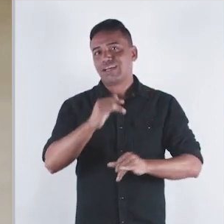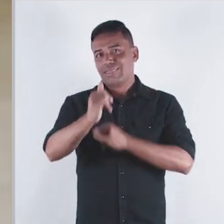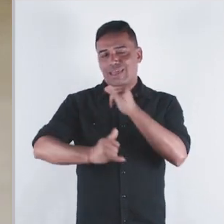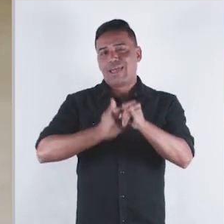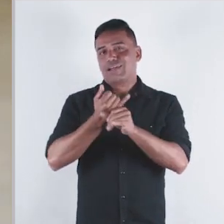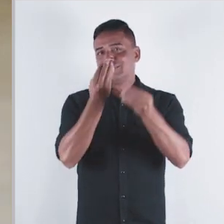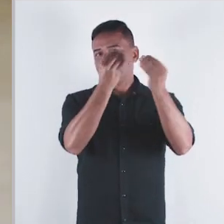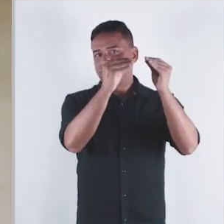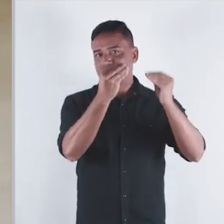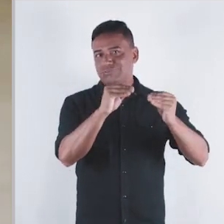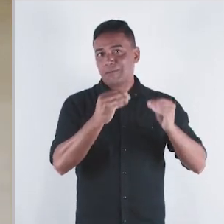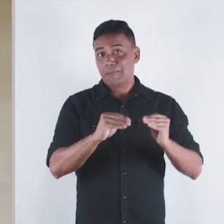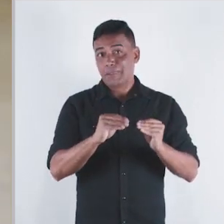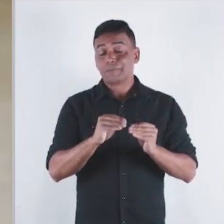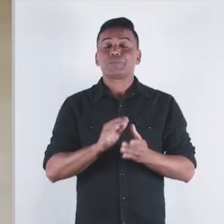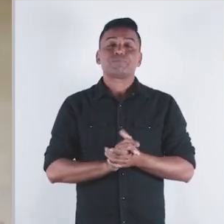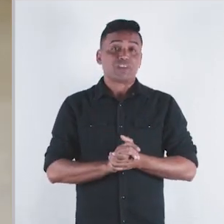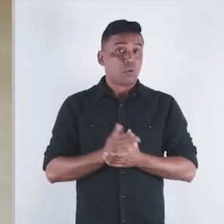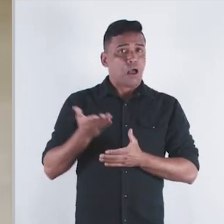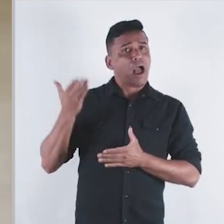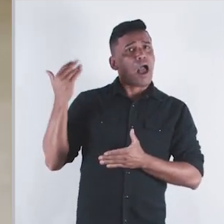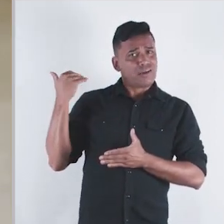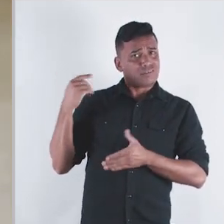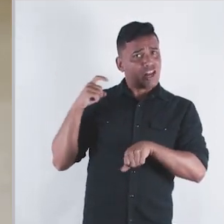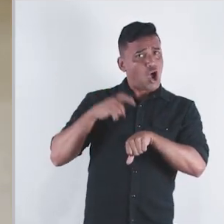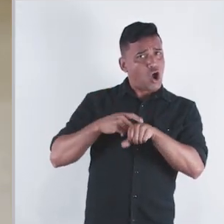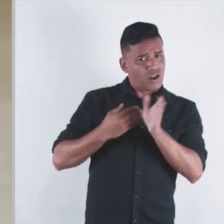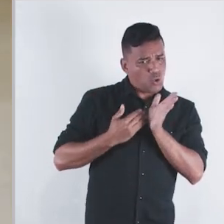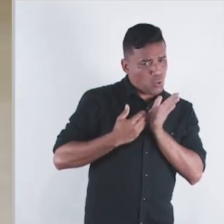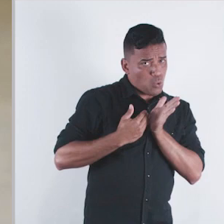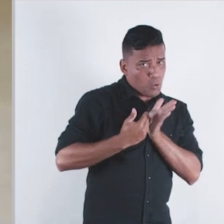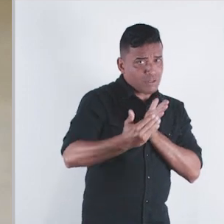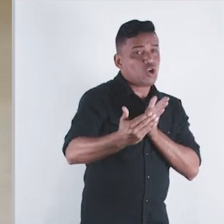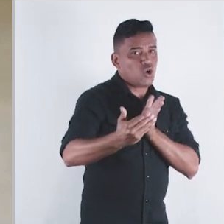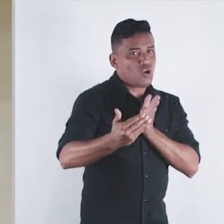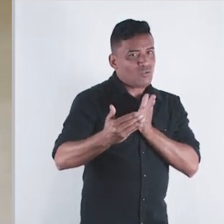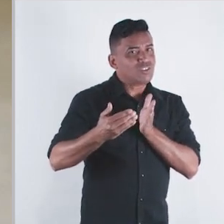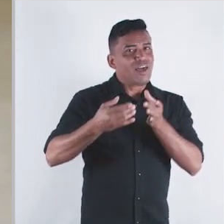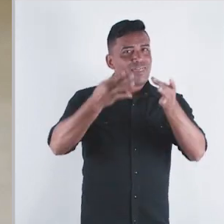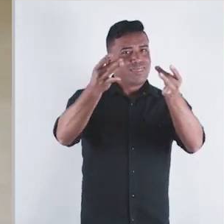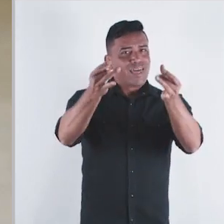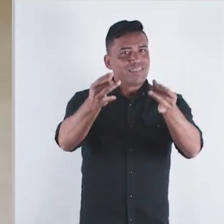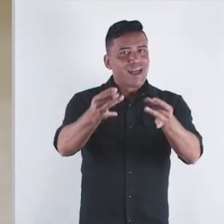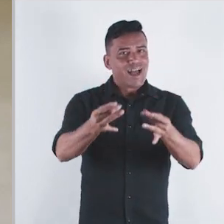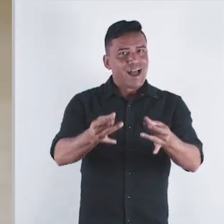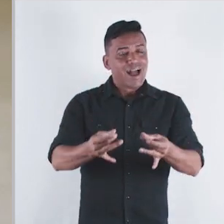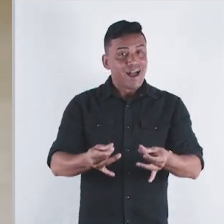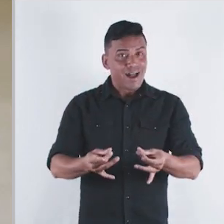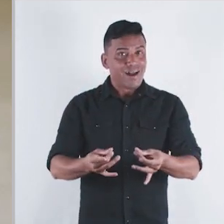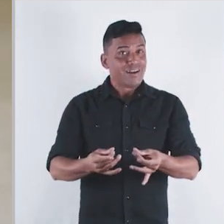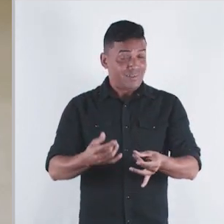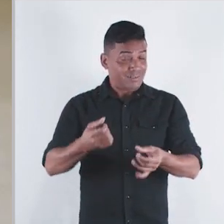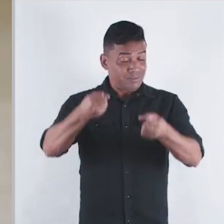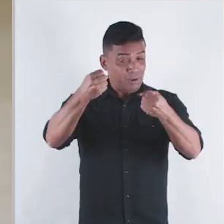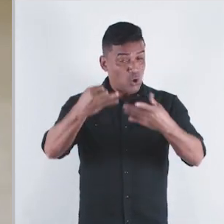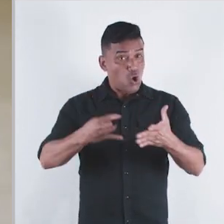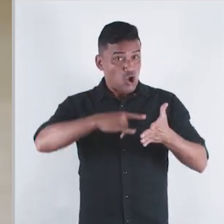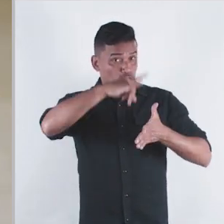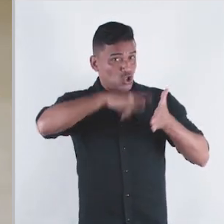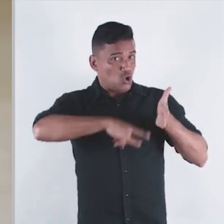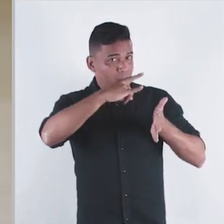no início da apresentação, né, você já descreveu qual é o procedimento de documentação que nós adotamos,